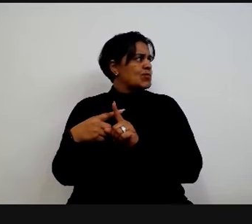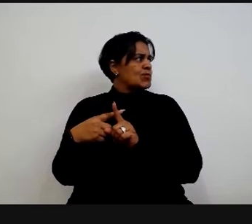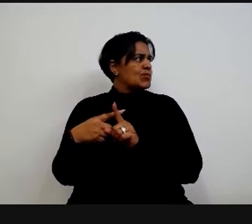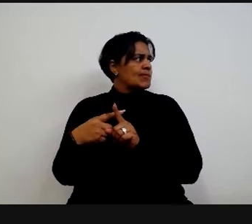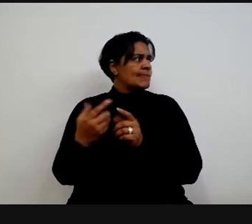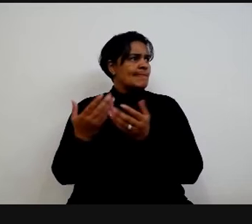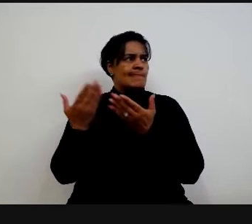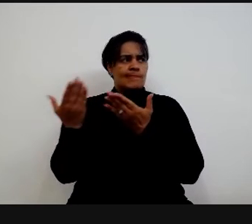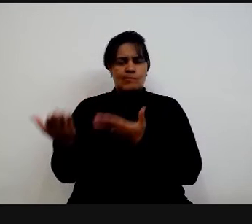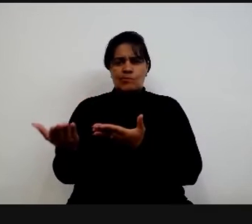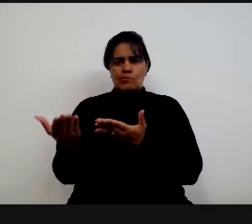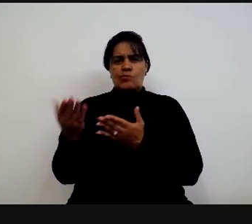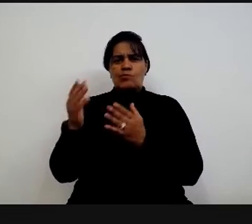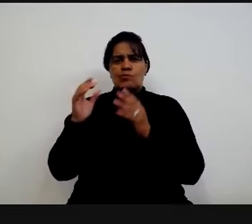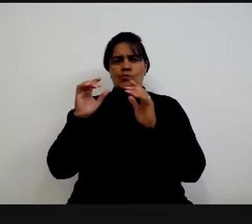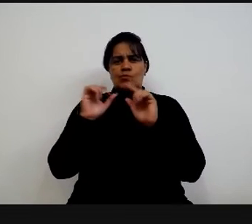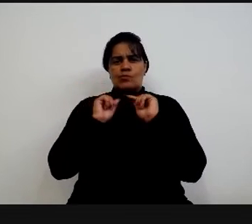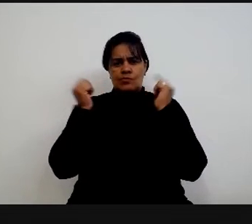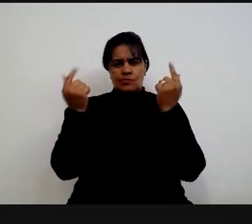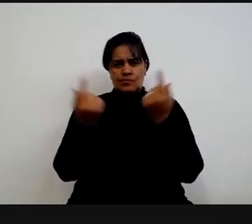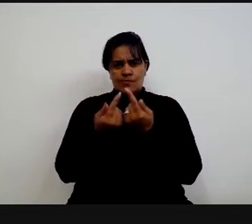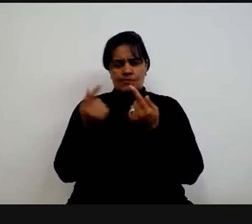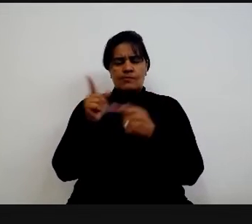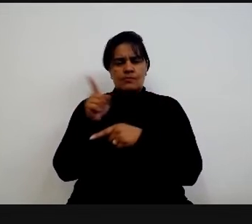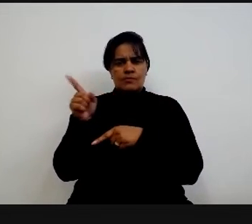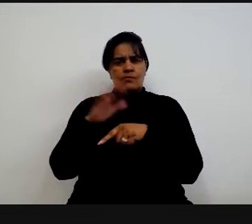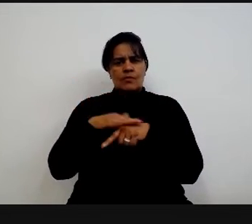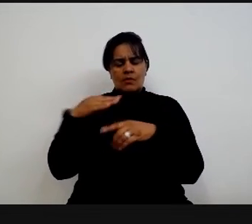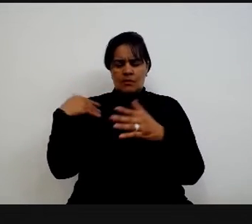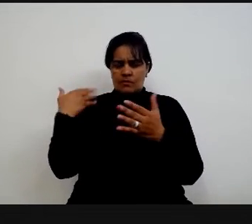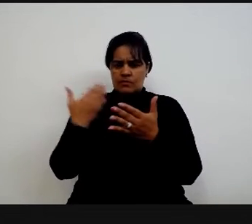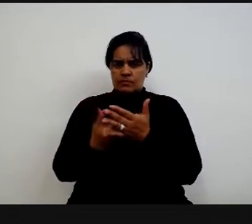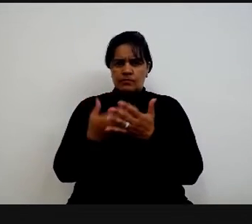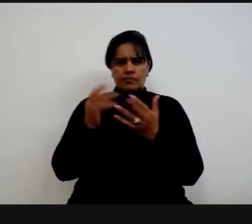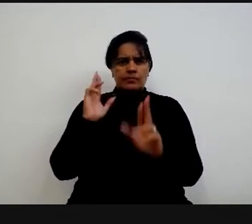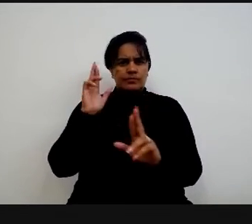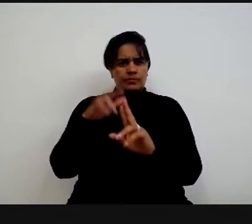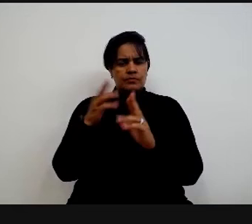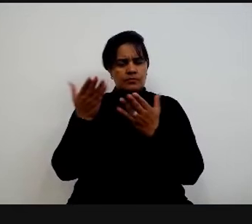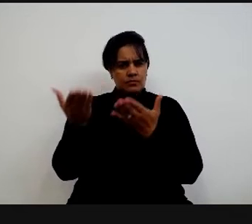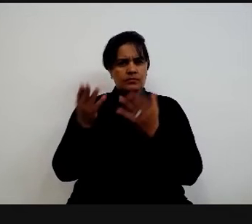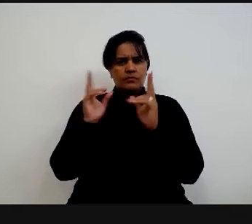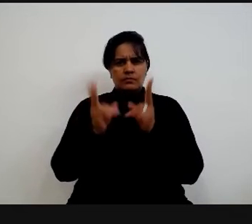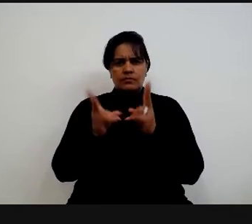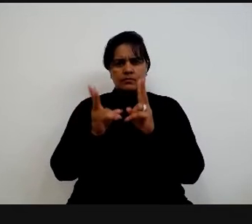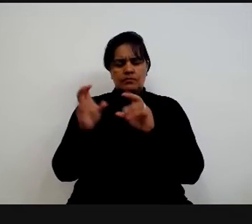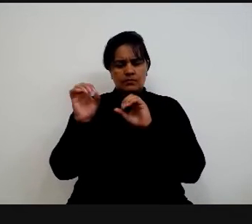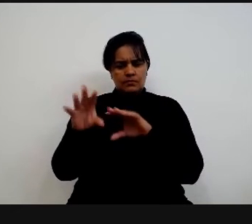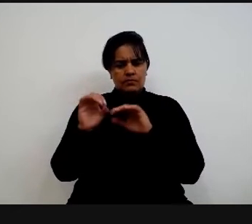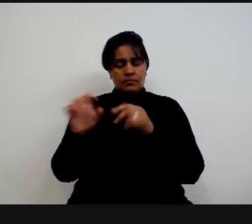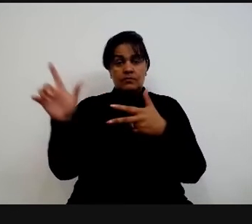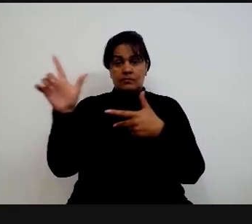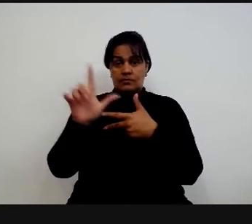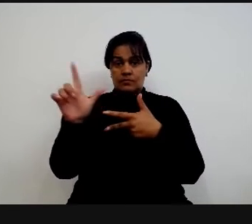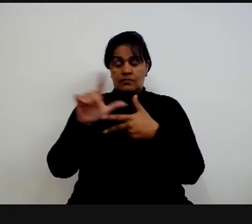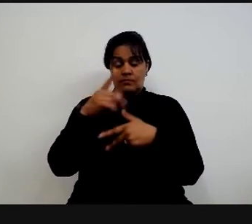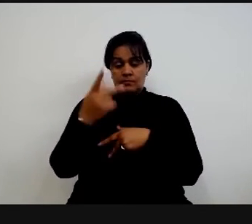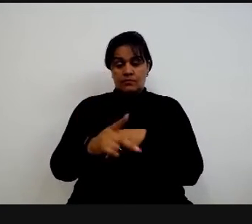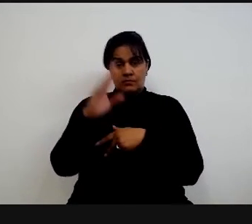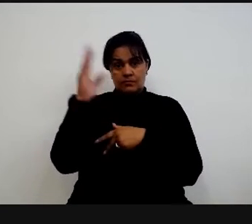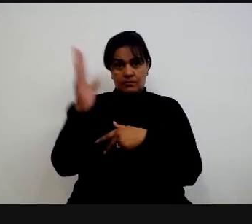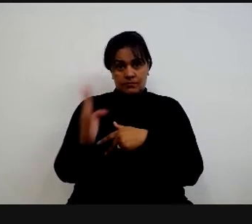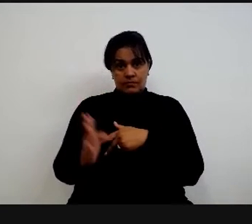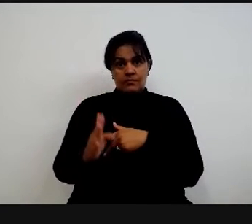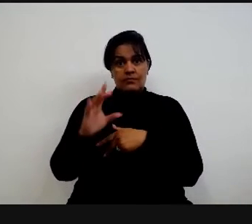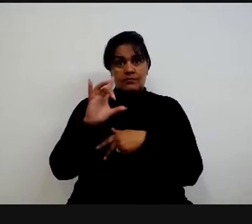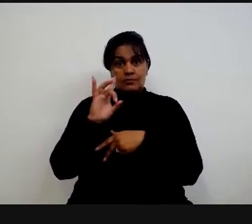reconhecendo, né, toda a excelência da sua contribuição nessa trajetória da educação legislativa no país,